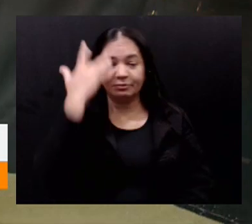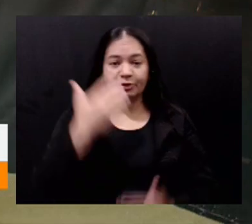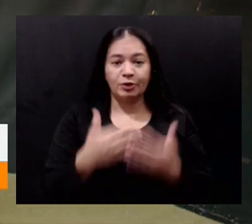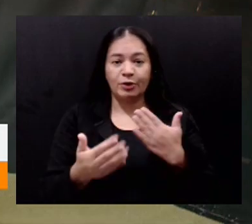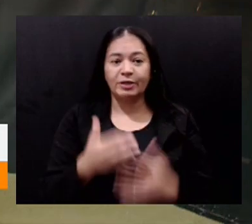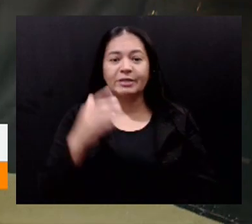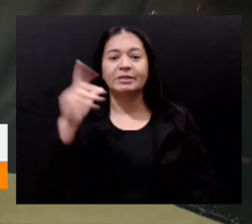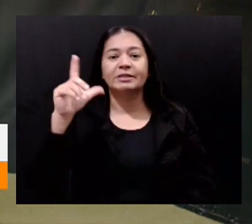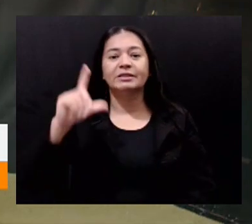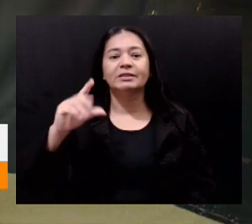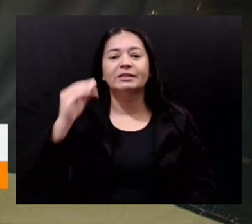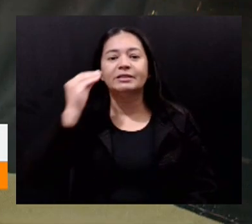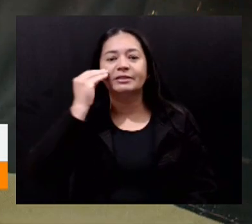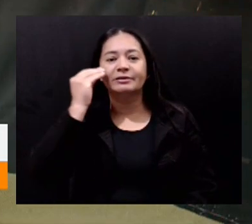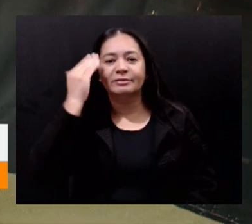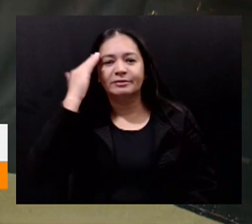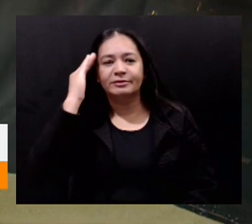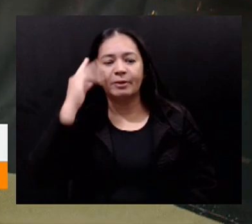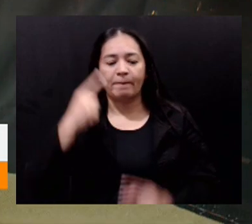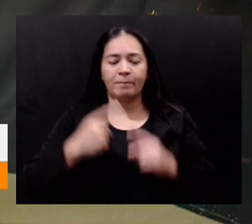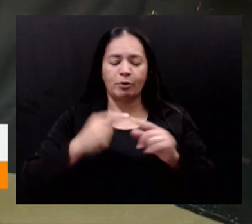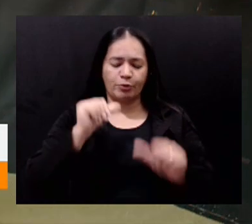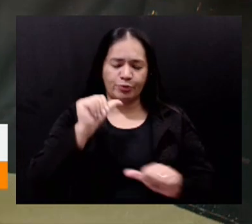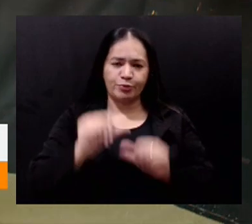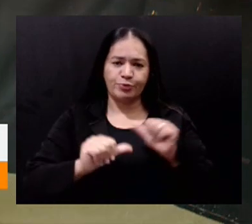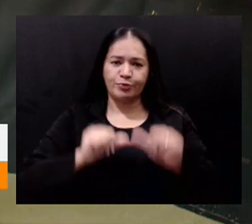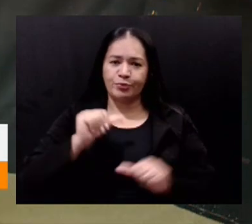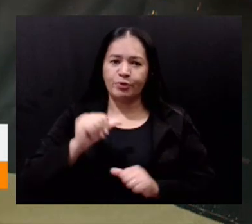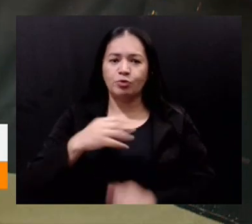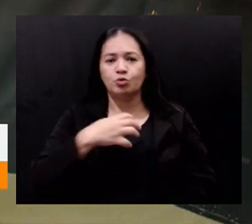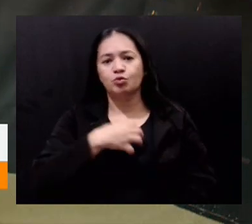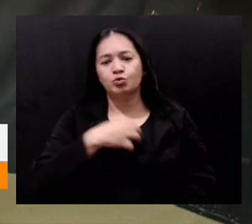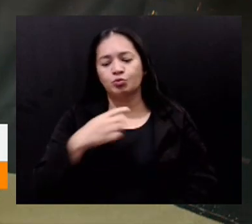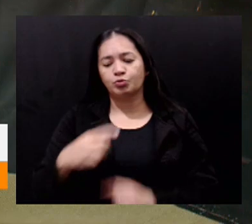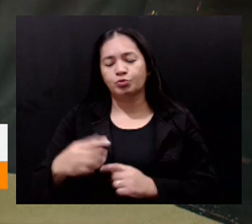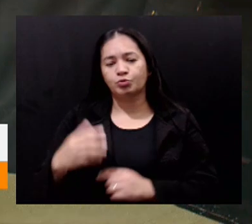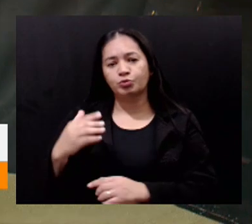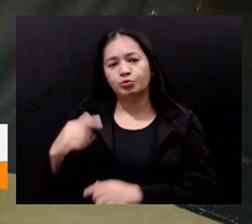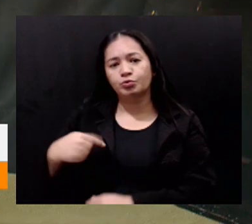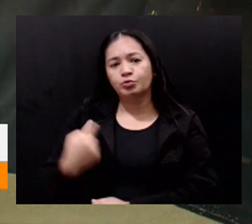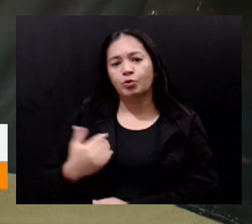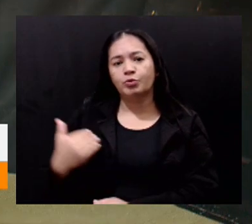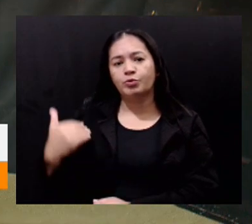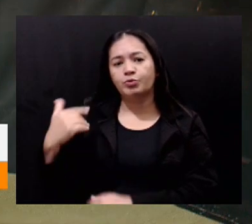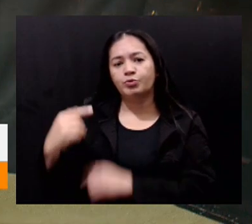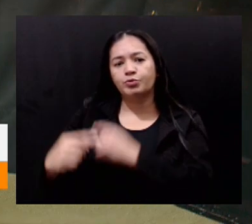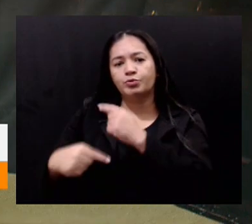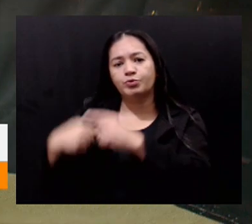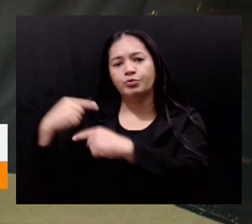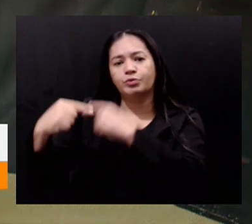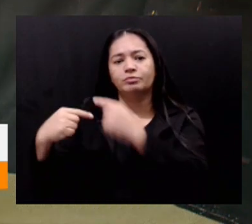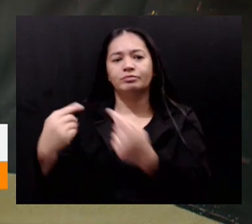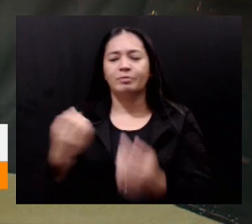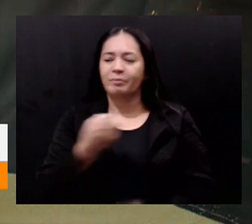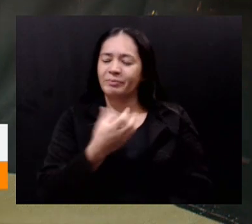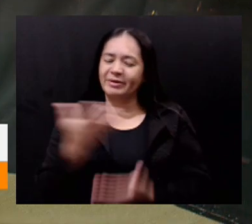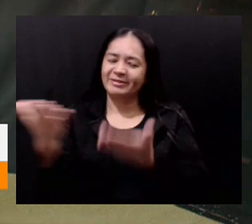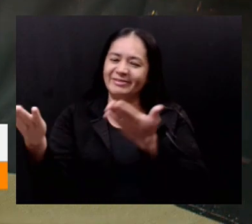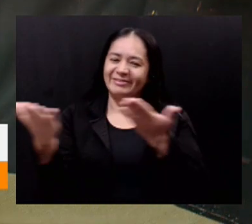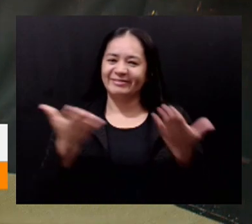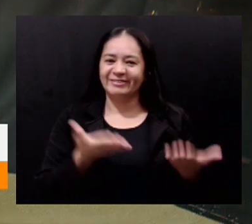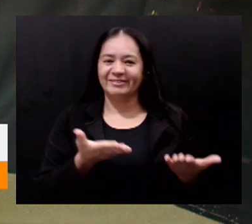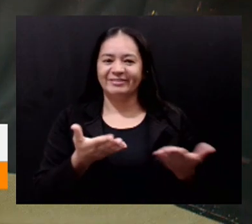que ela muda tanto conforme a gente cresce, né? Sejam bem-vindas, então, vamos dar as boas-vindas às